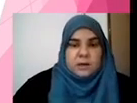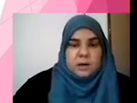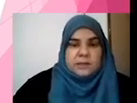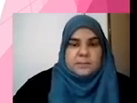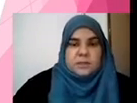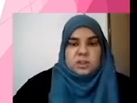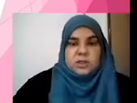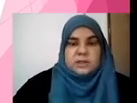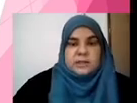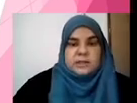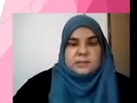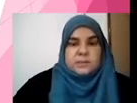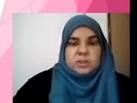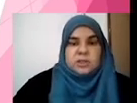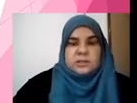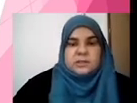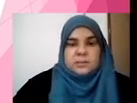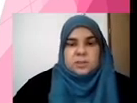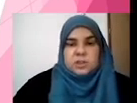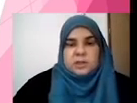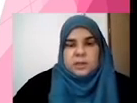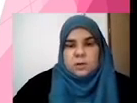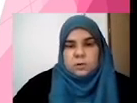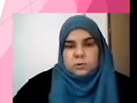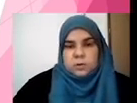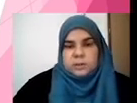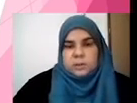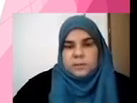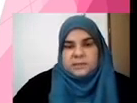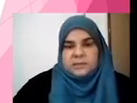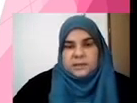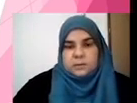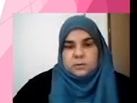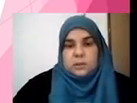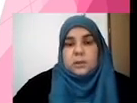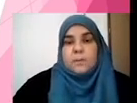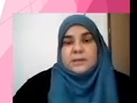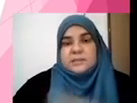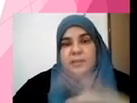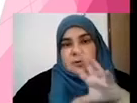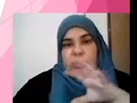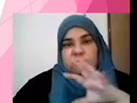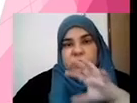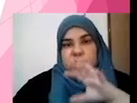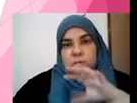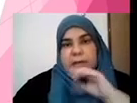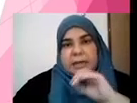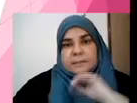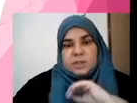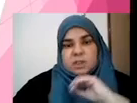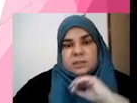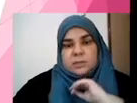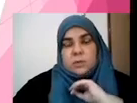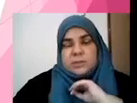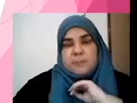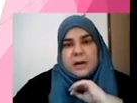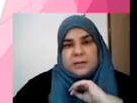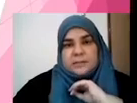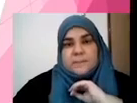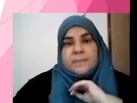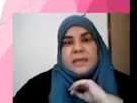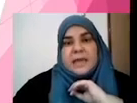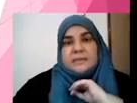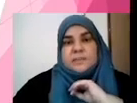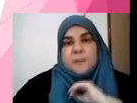tracei, ó, essa mediana, essa mediana, essa mediana, encontrou aqui o baricentro. O baricentro dividiu cada mediana em 2